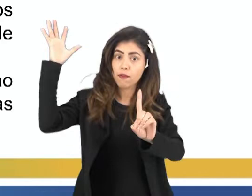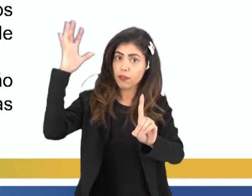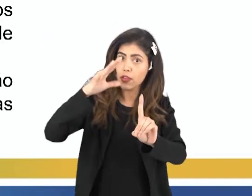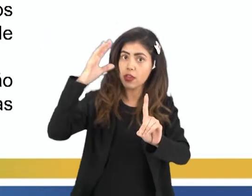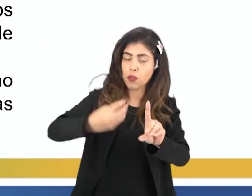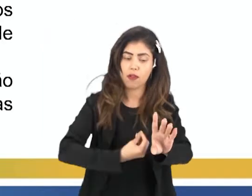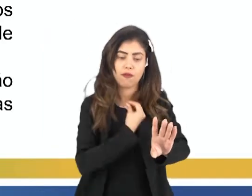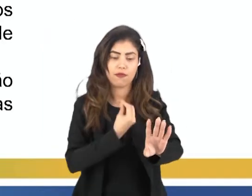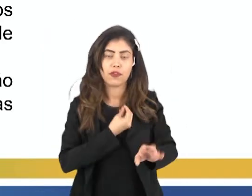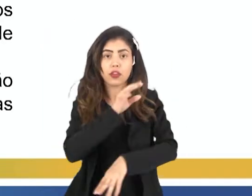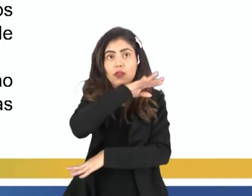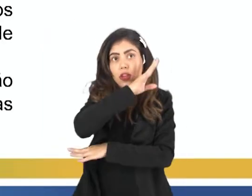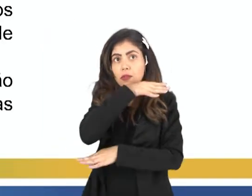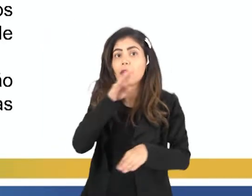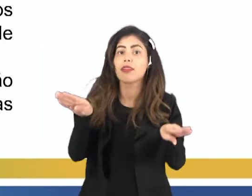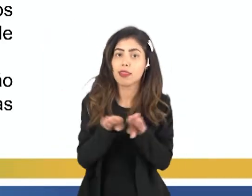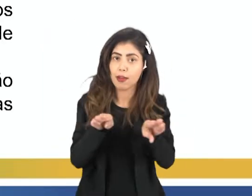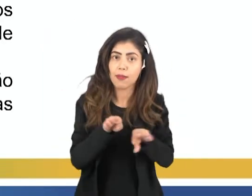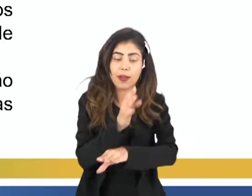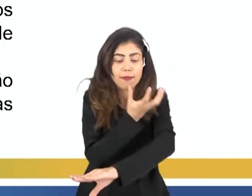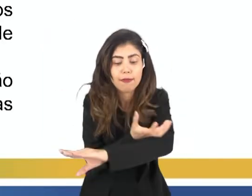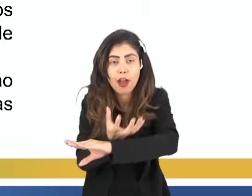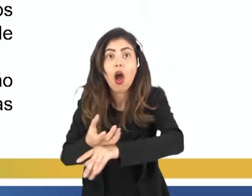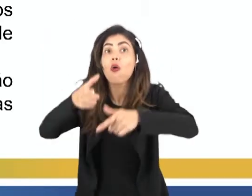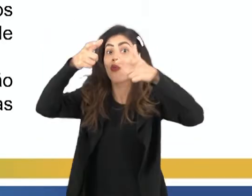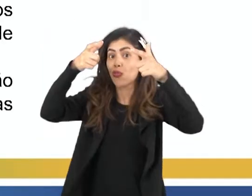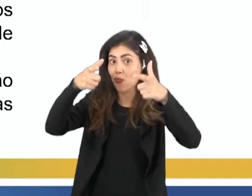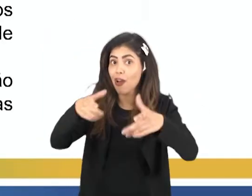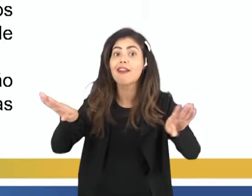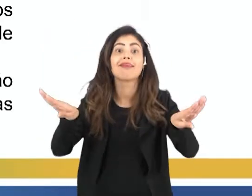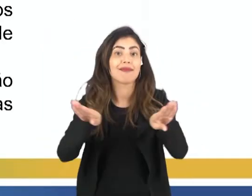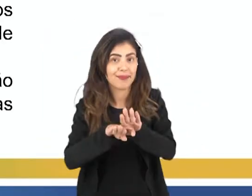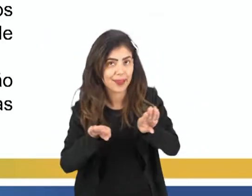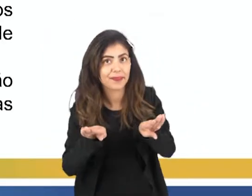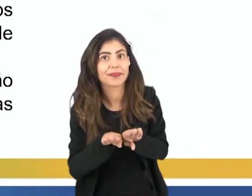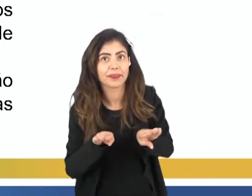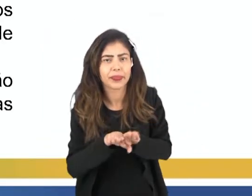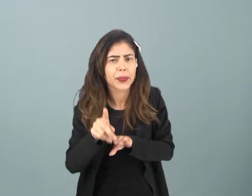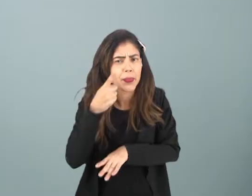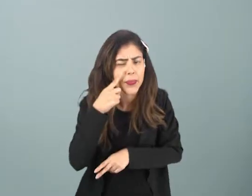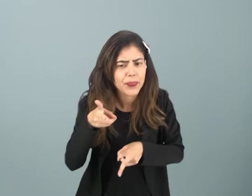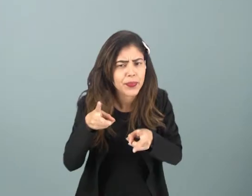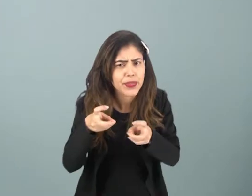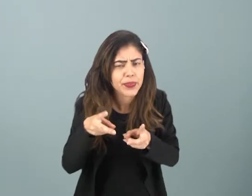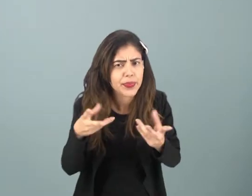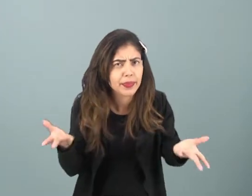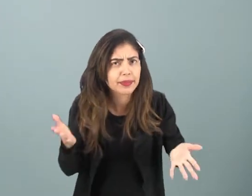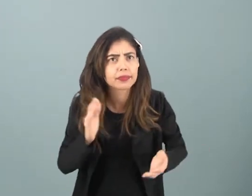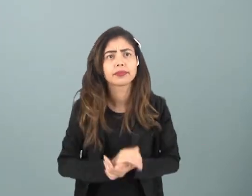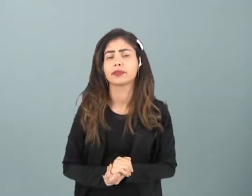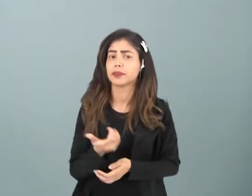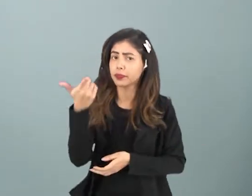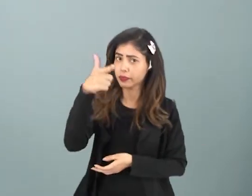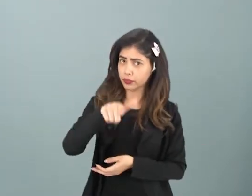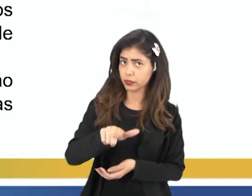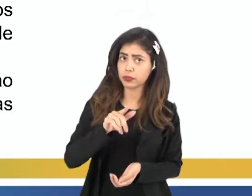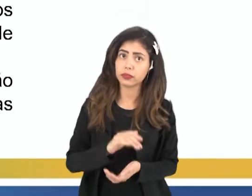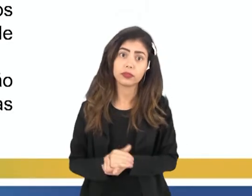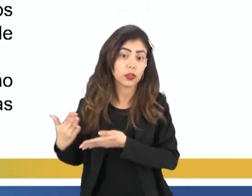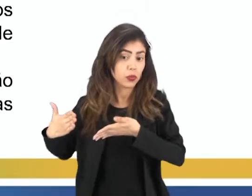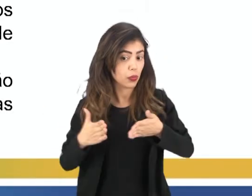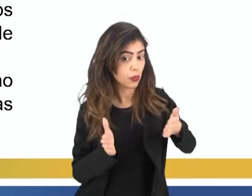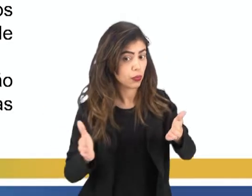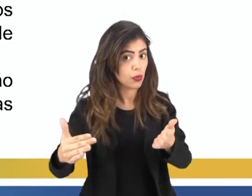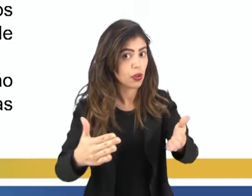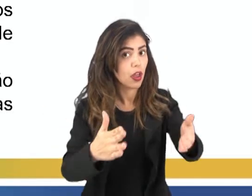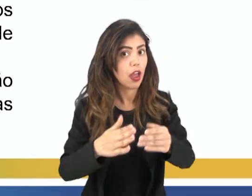e, como já se viu, a vegetação do lugar. Olha que coisa importante você perceber aí. Vou até repetir, os